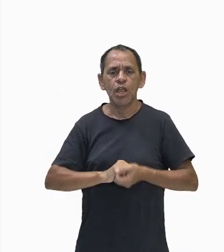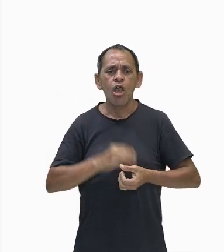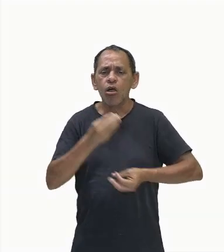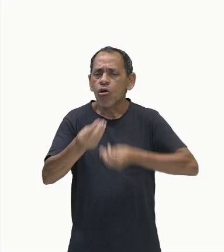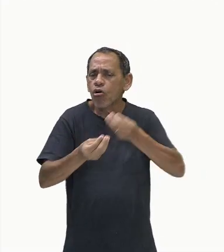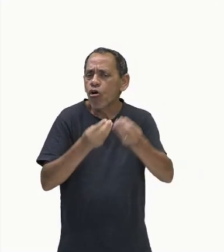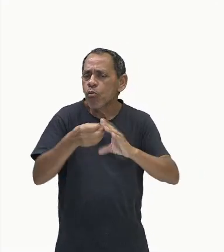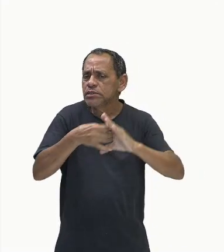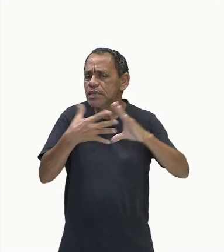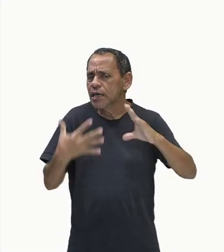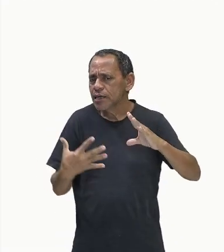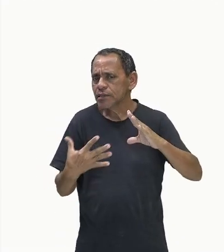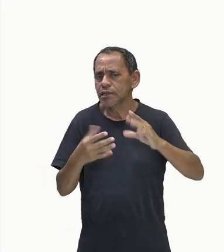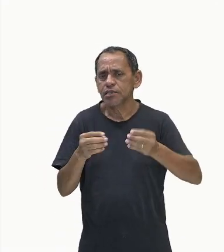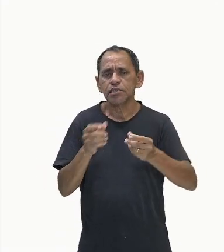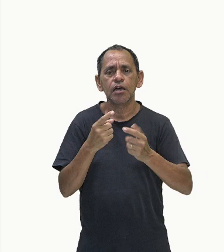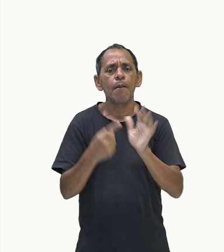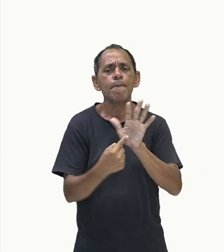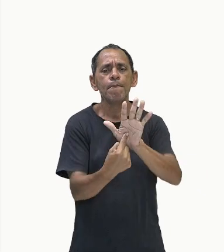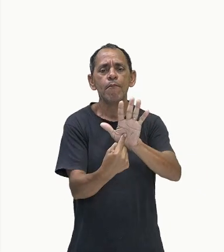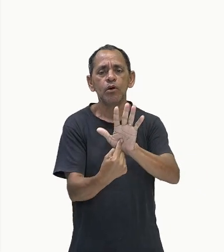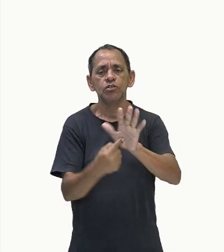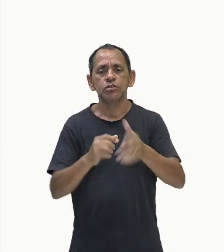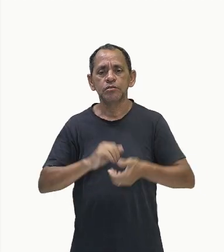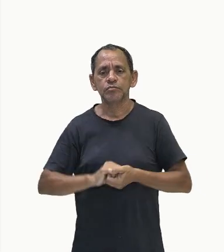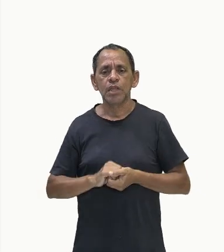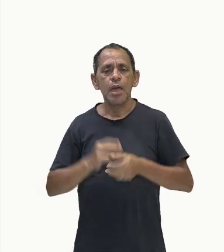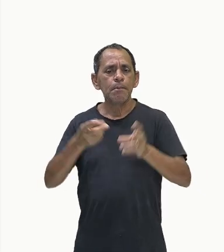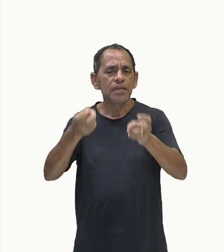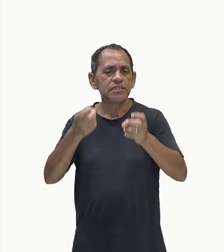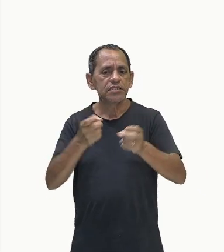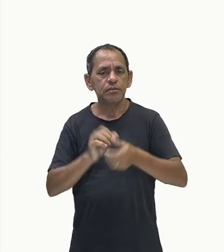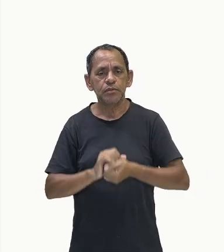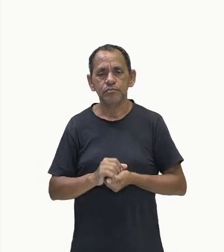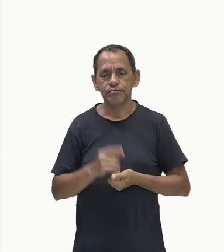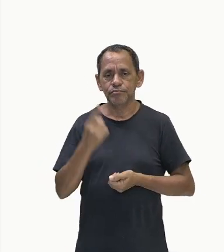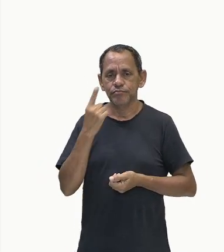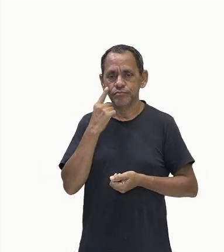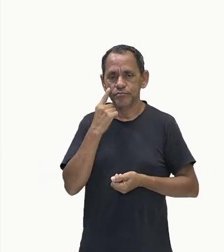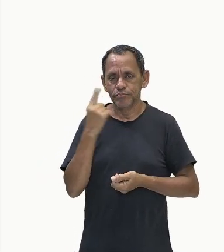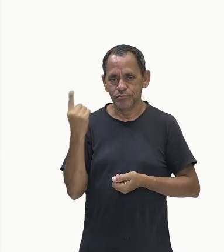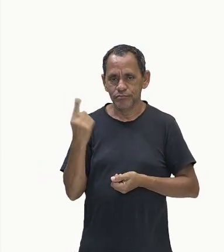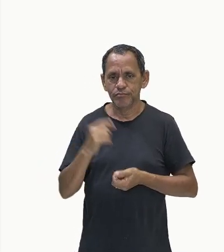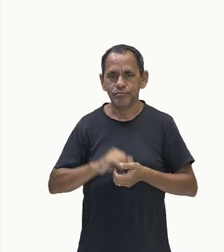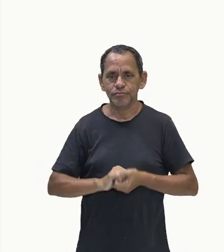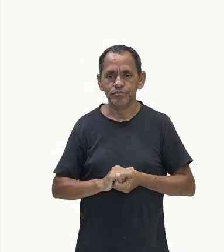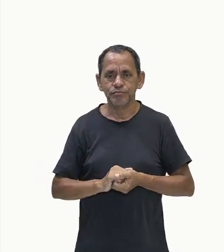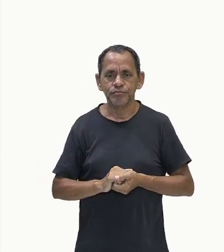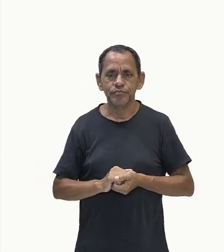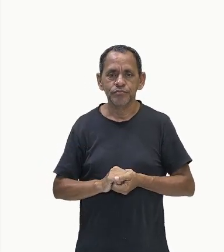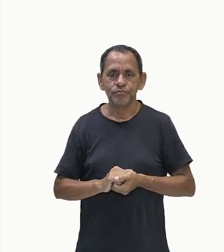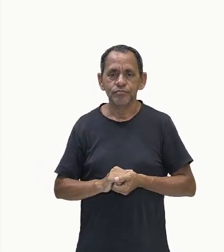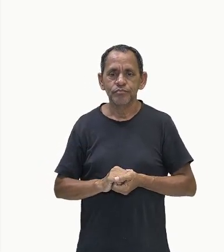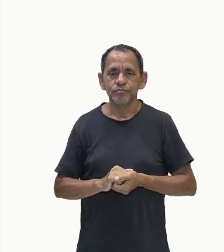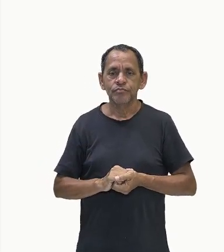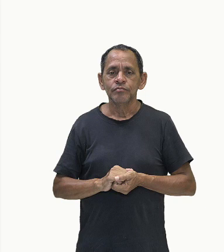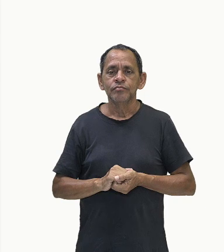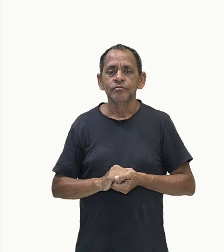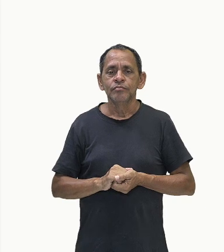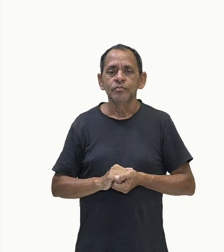as características, olha, desse pareamento, tá? Que estão ali